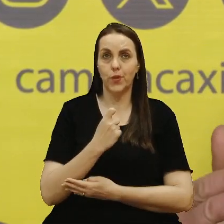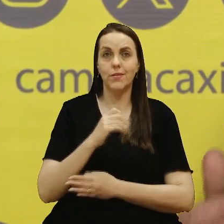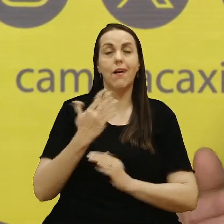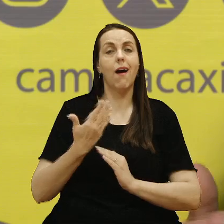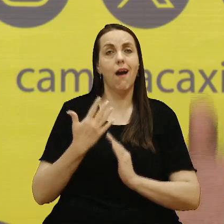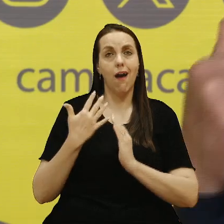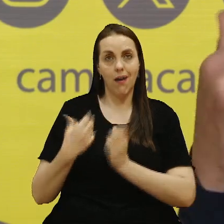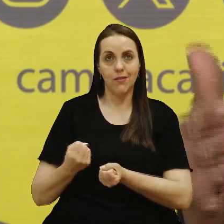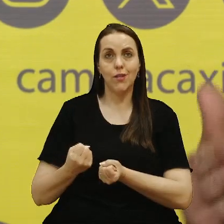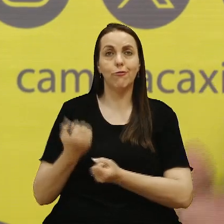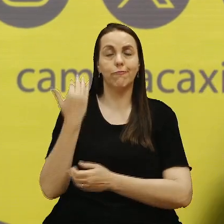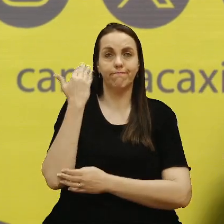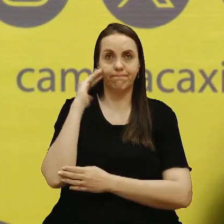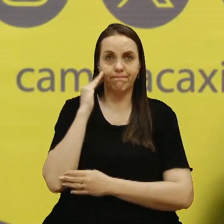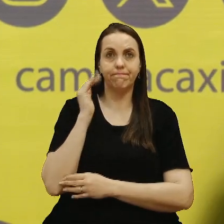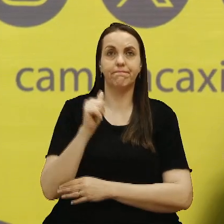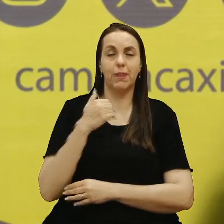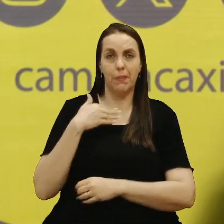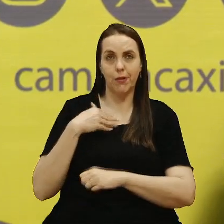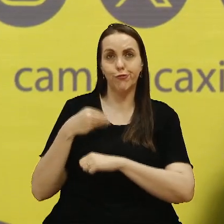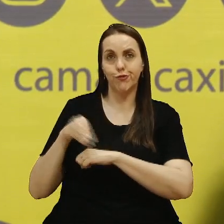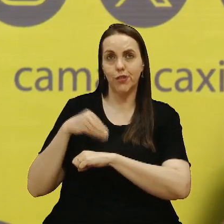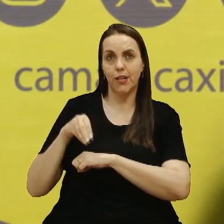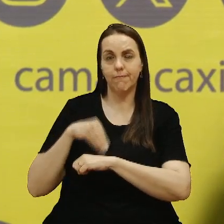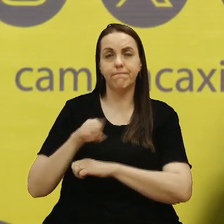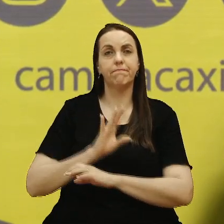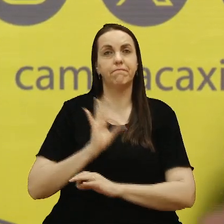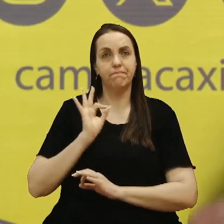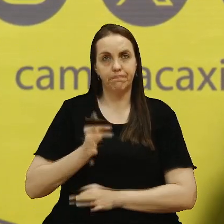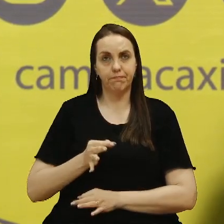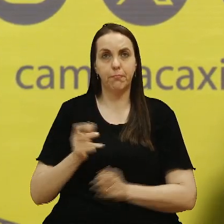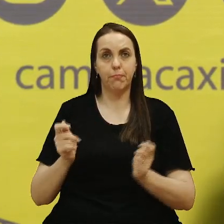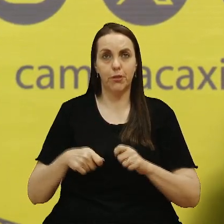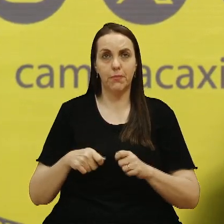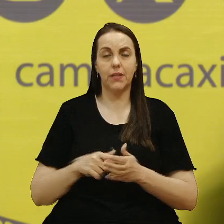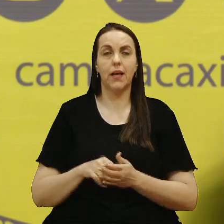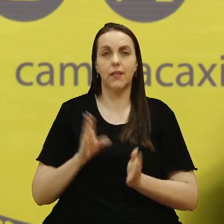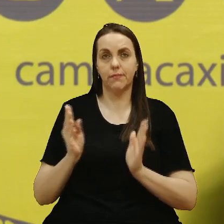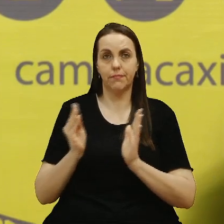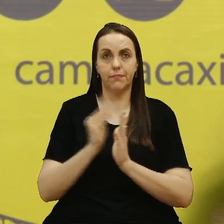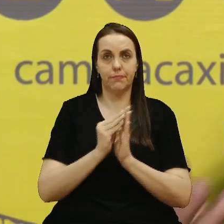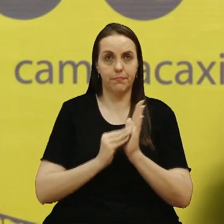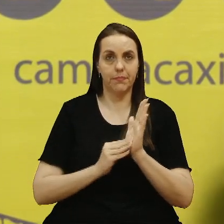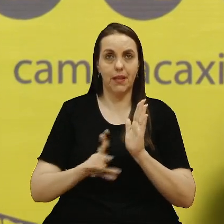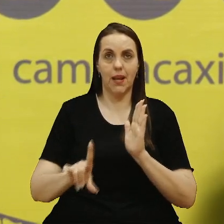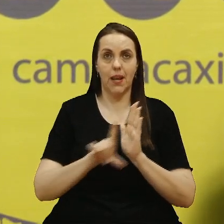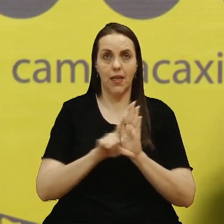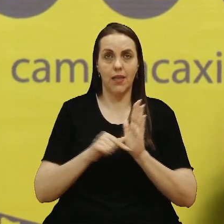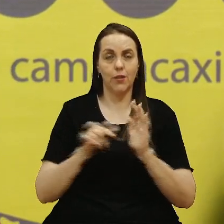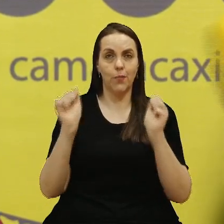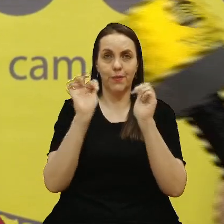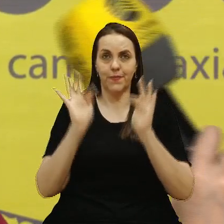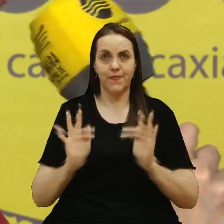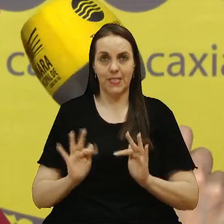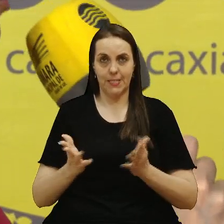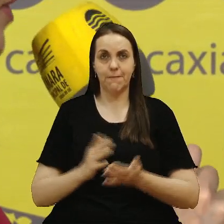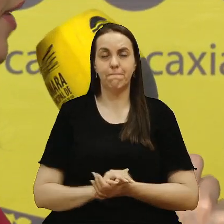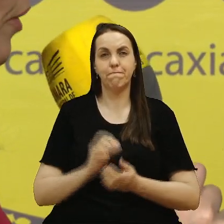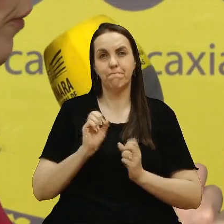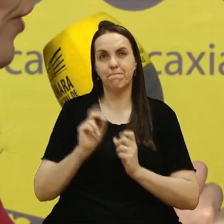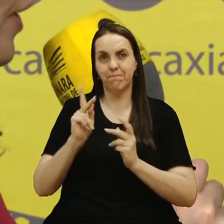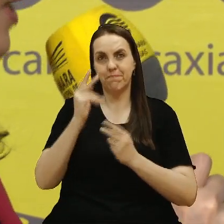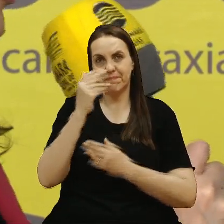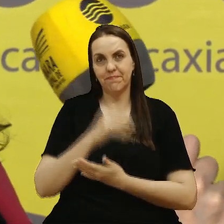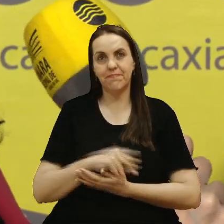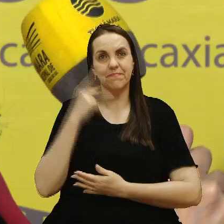aceitou e entendeu que todas as minhas indicações são viáveis e que serão colocadas dentro da lei, e isso me deixa muito feliz. Ok, vereador